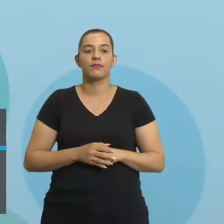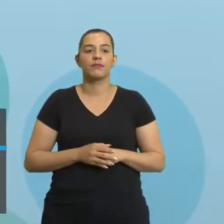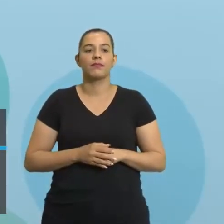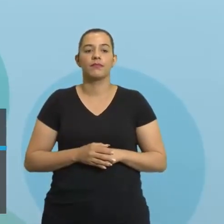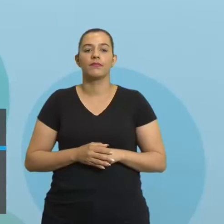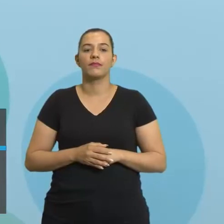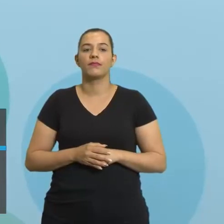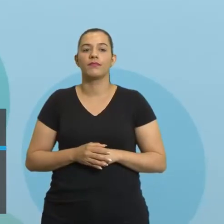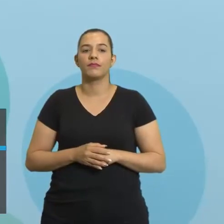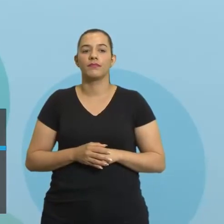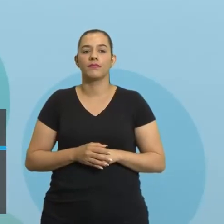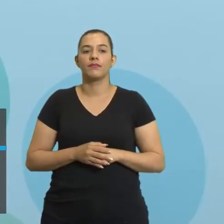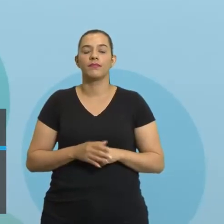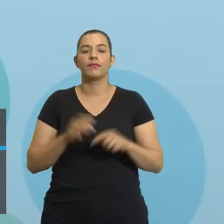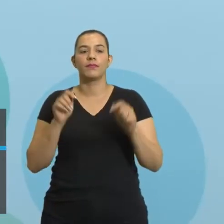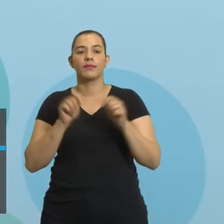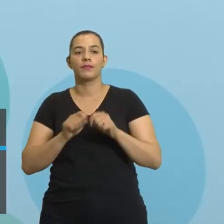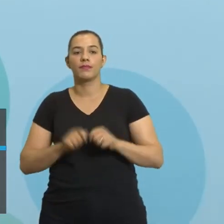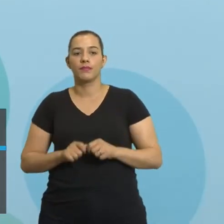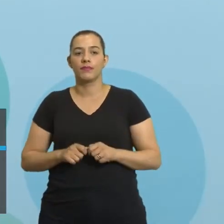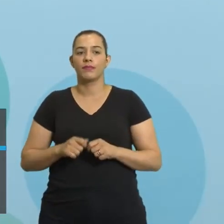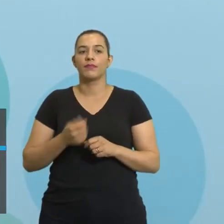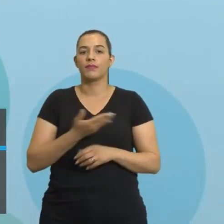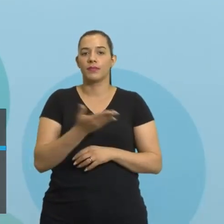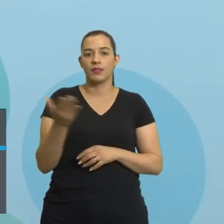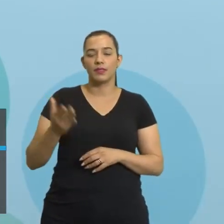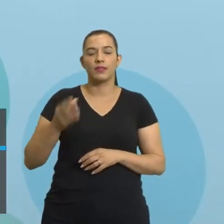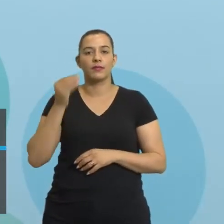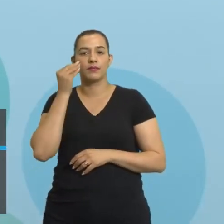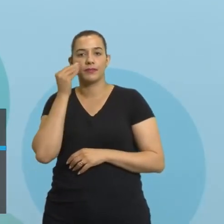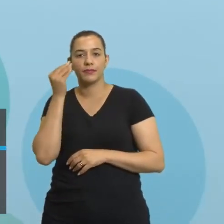a gente vai fazer vocês